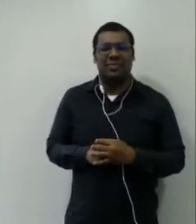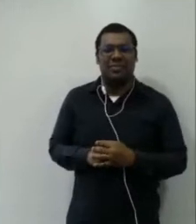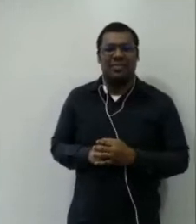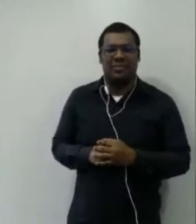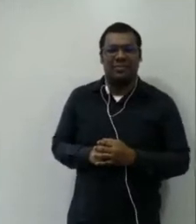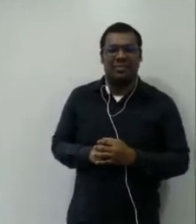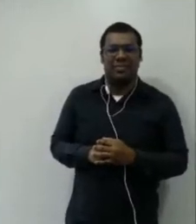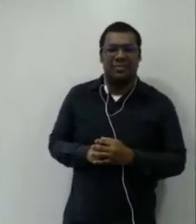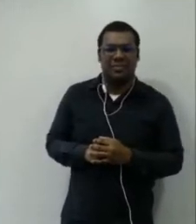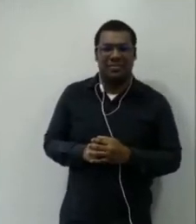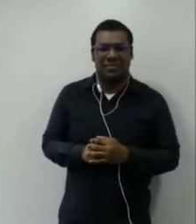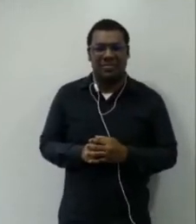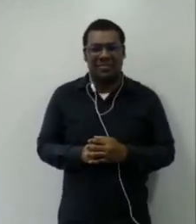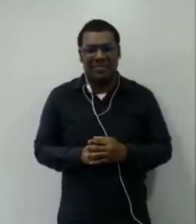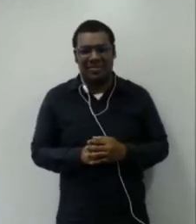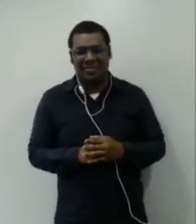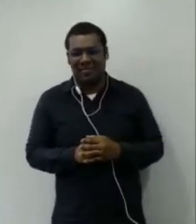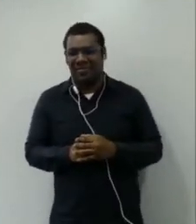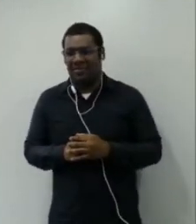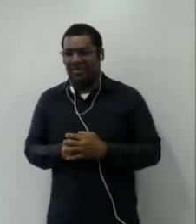que